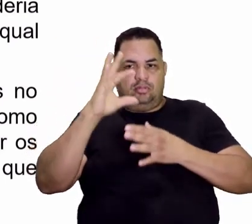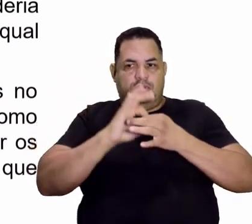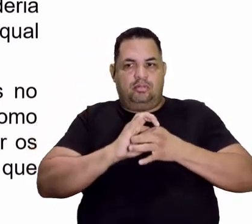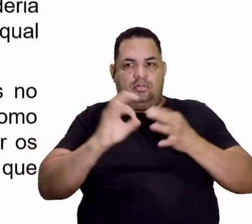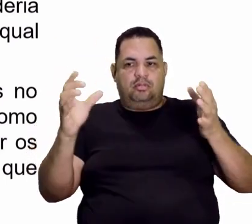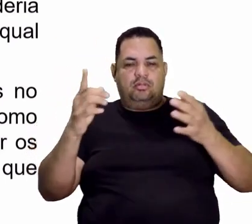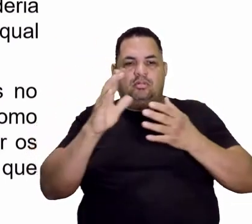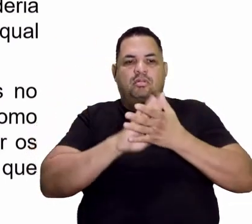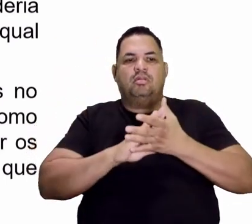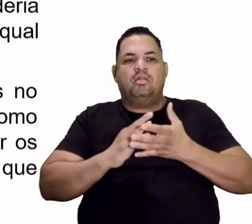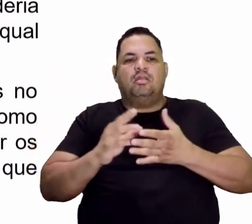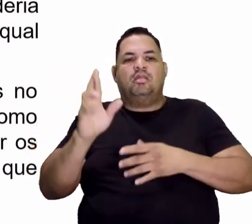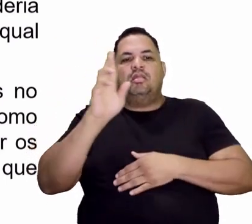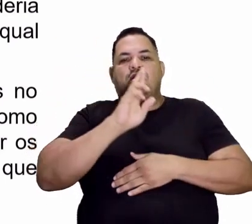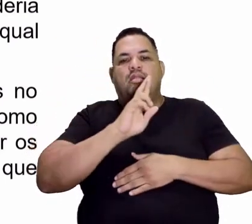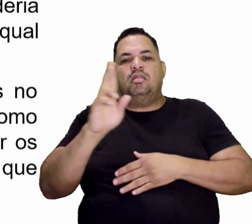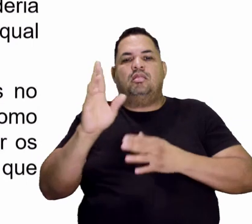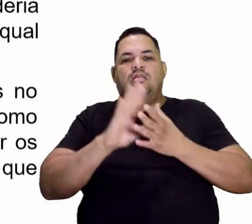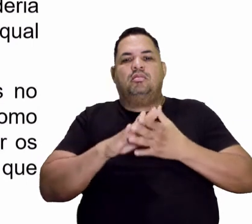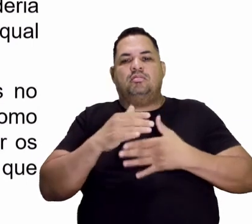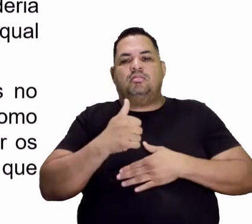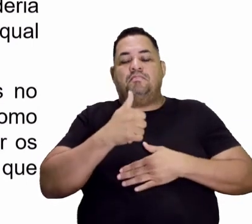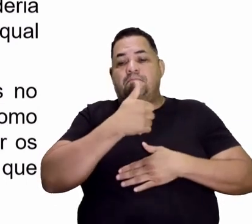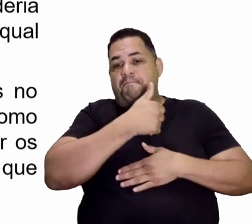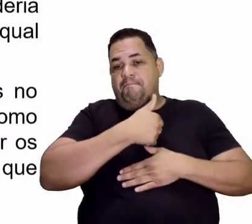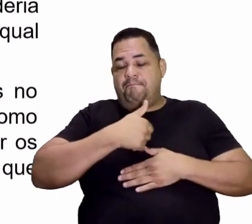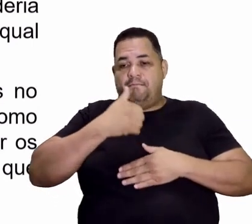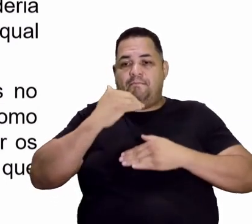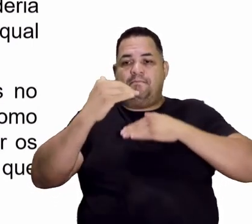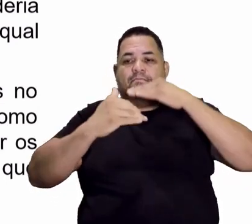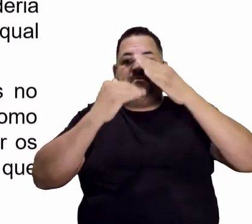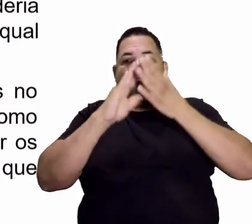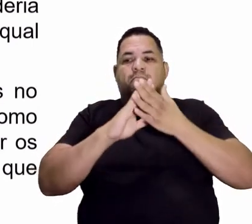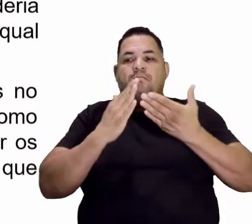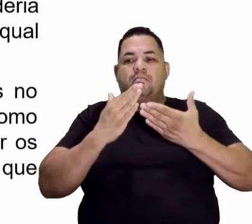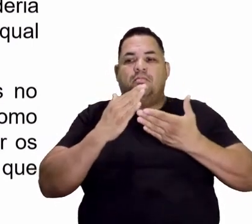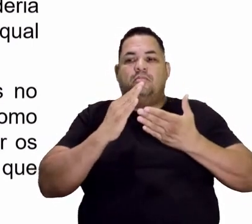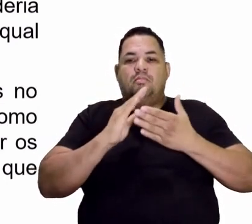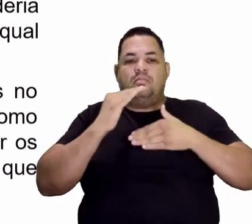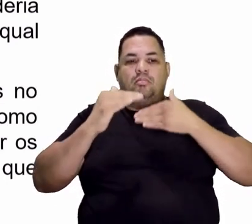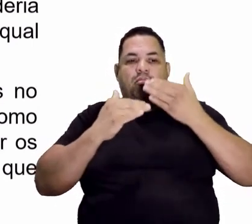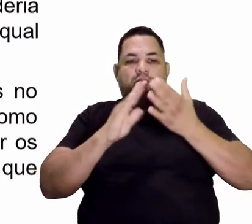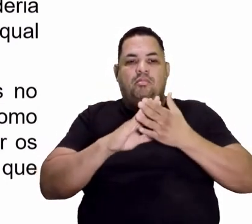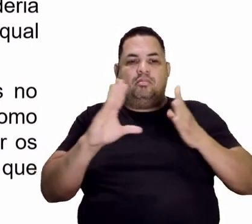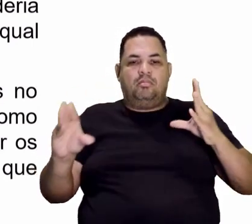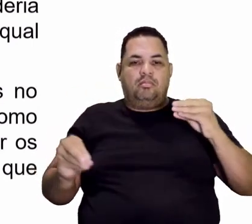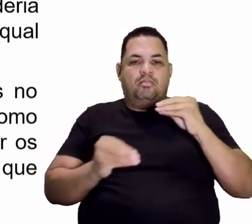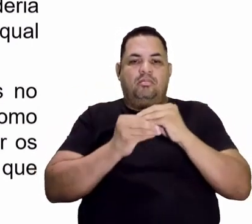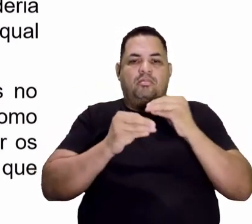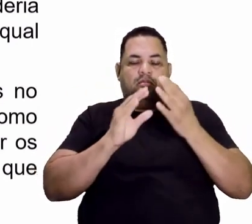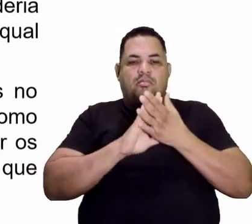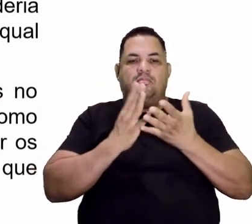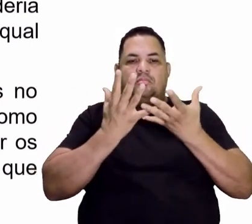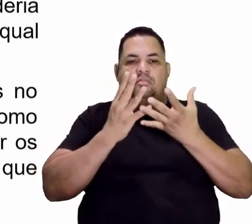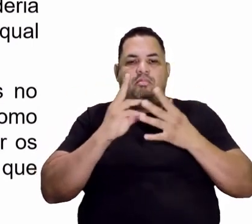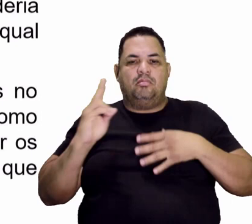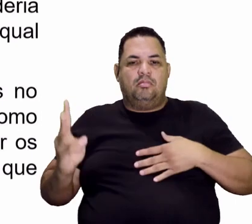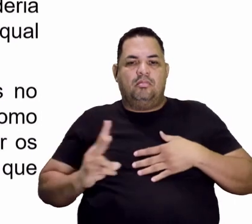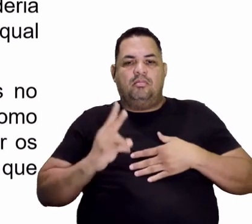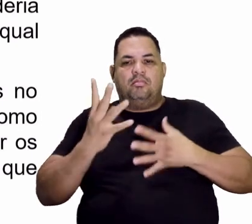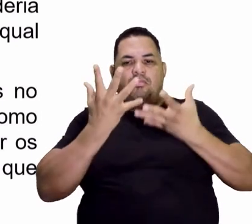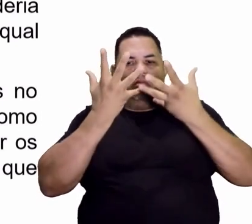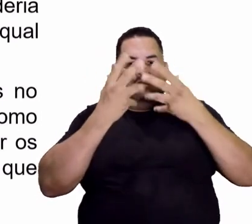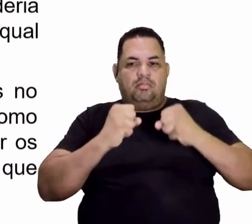religião, consolidam e ampliam o conhecimento, promovendo o progresso e agregam valores como a